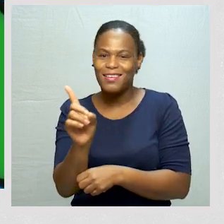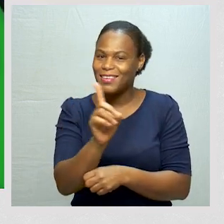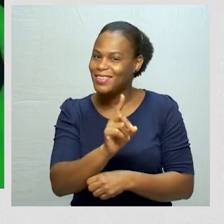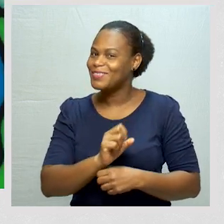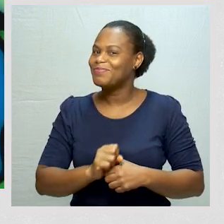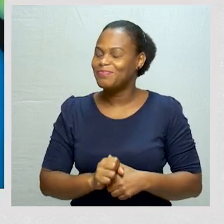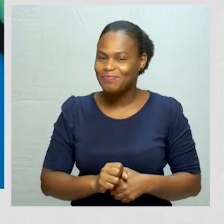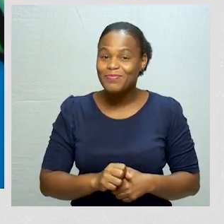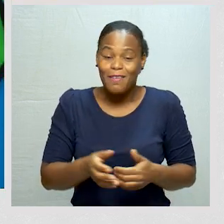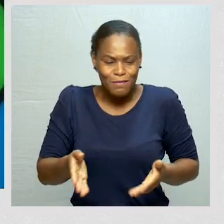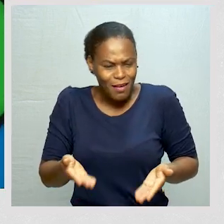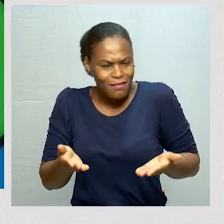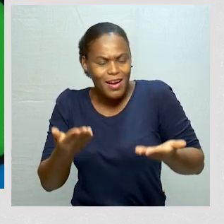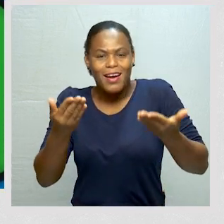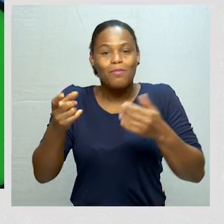mar.